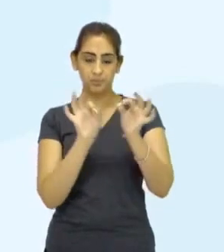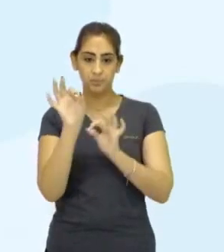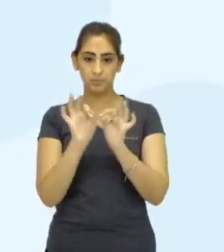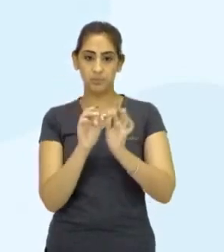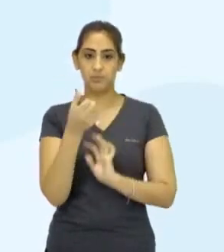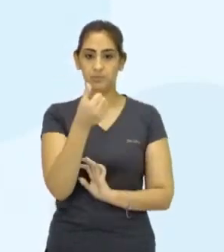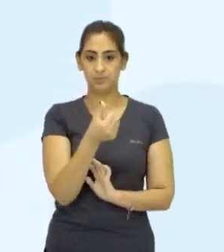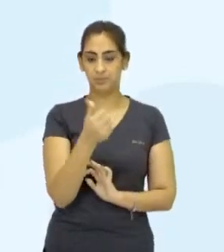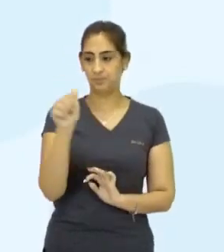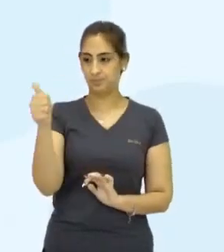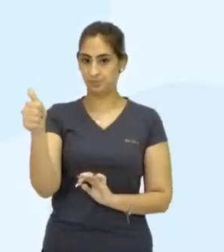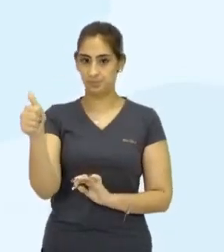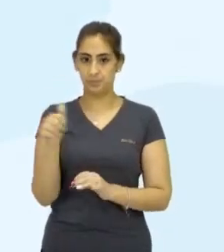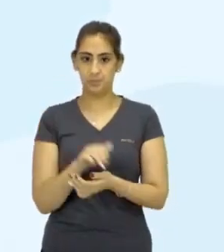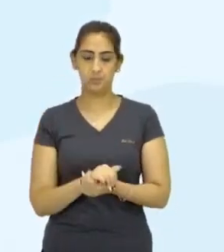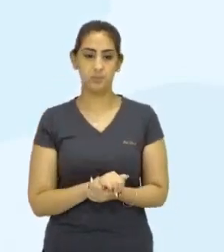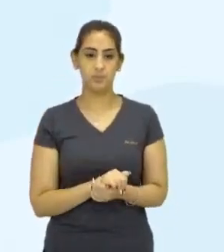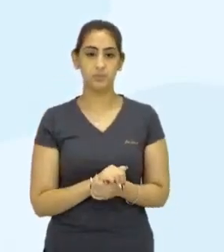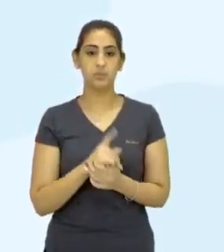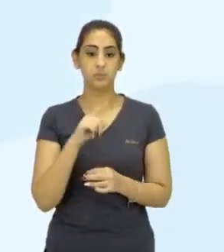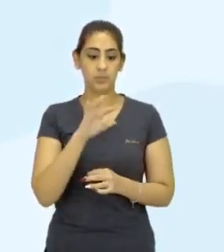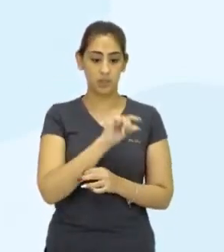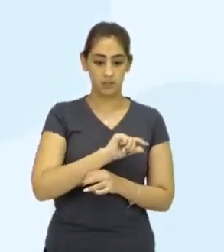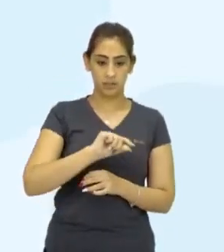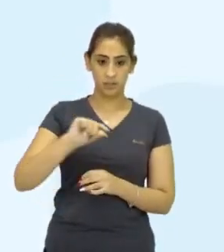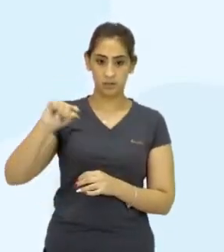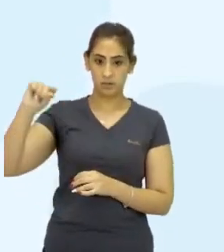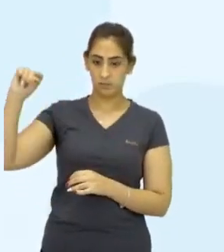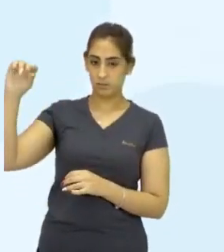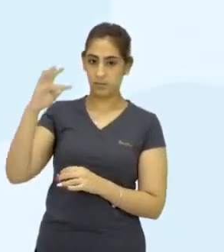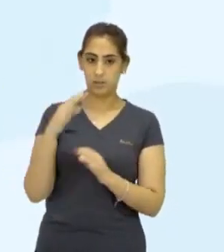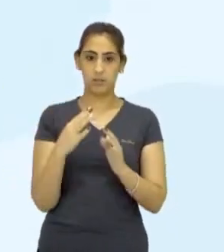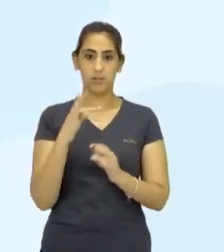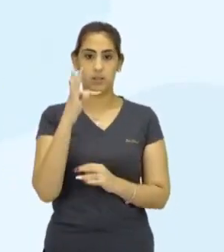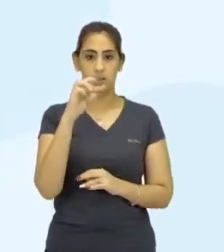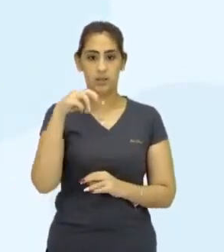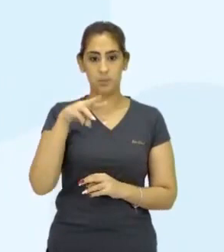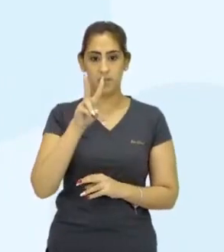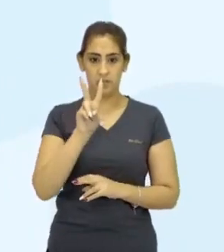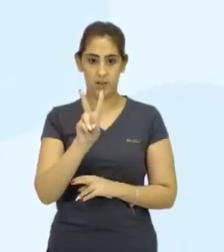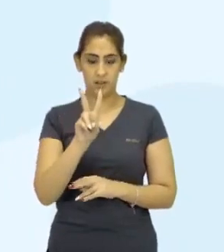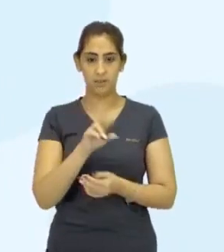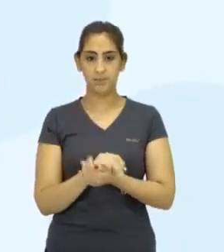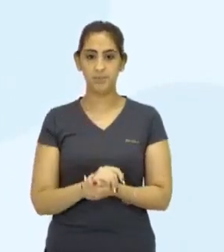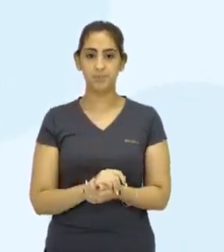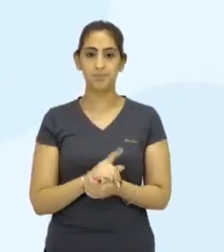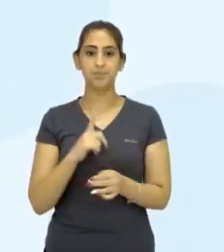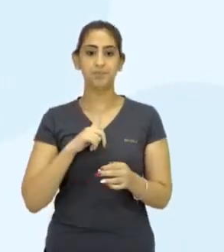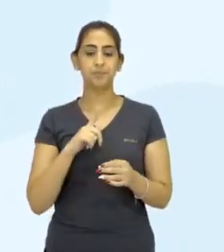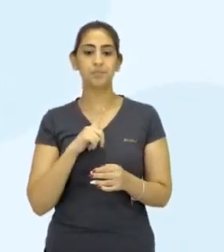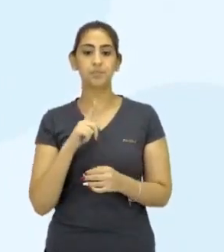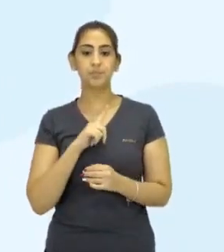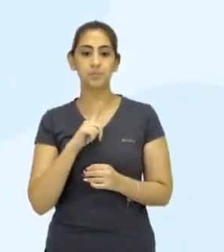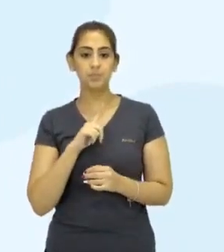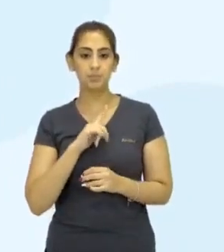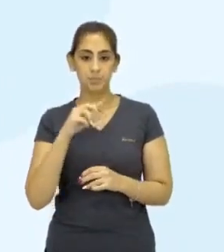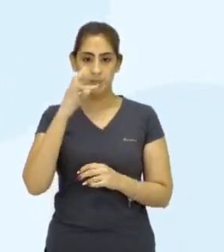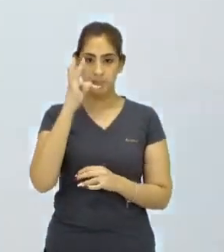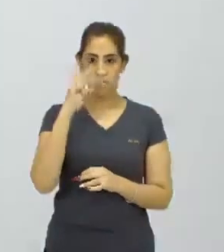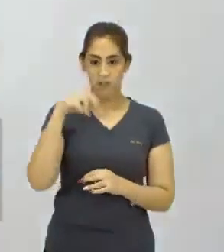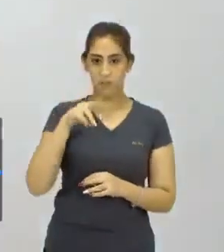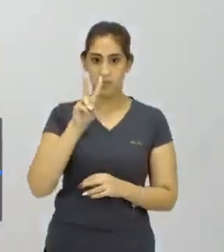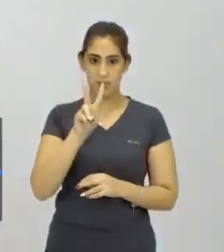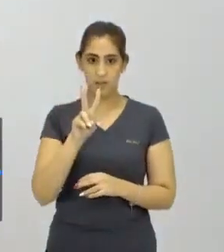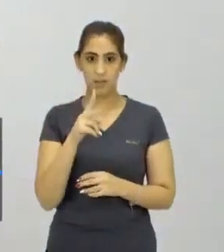e 11. Quero de novo a taxa média de variação. Calcula o intervalo T, calcula o intervalo S de T, faz a taxa média de